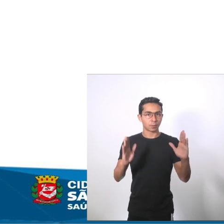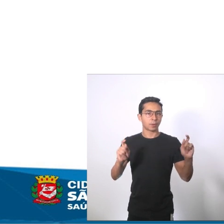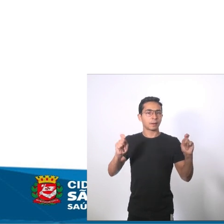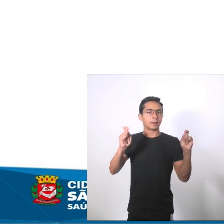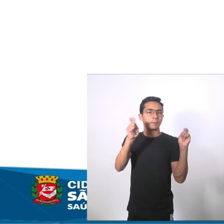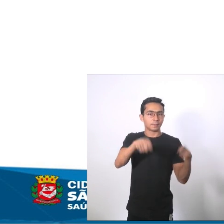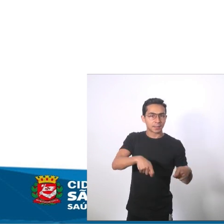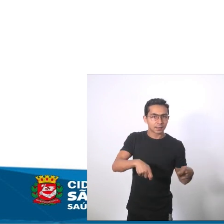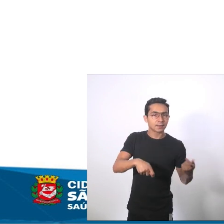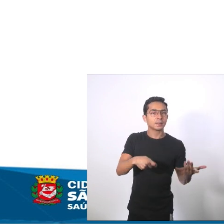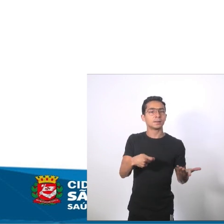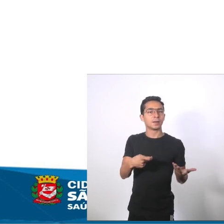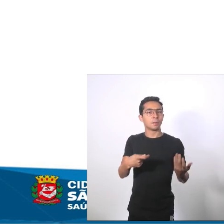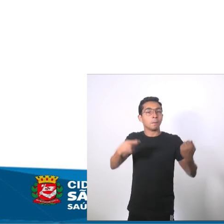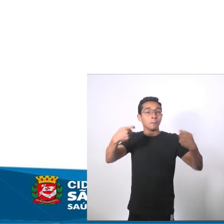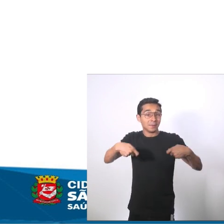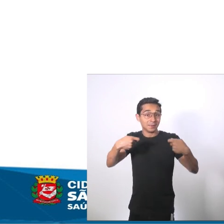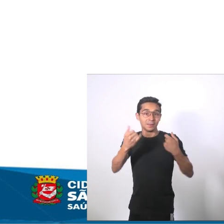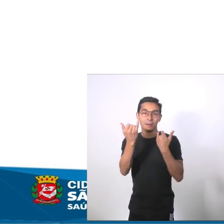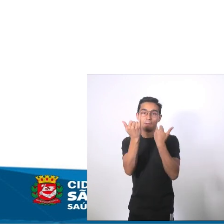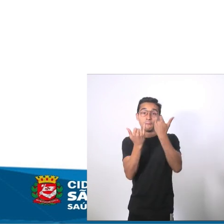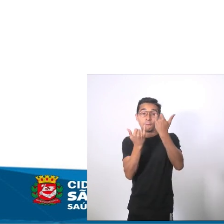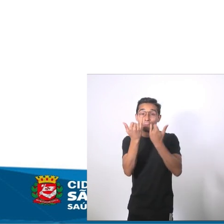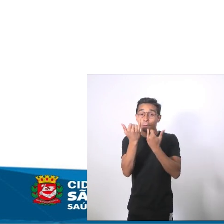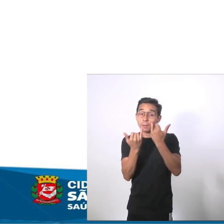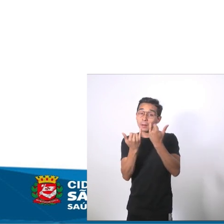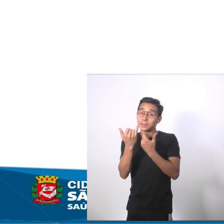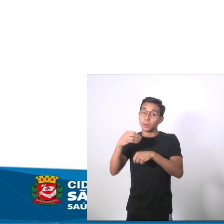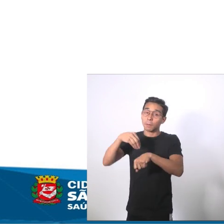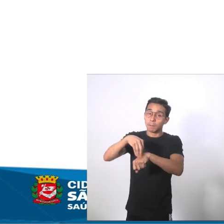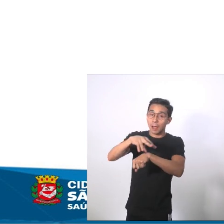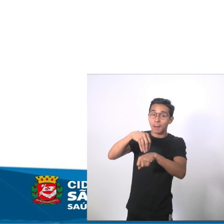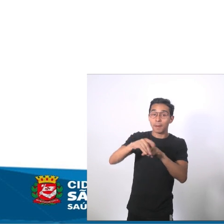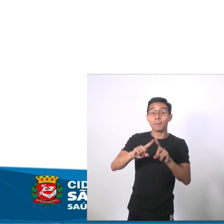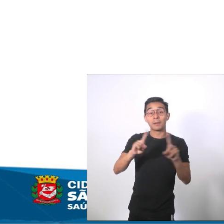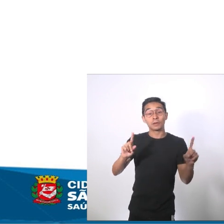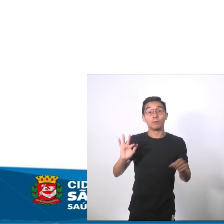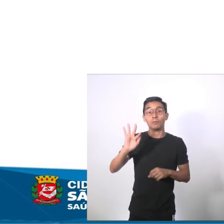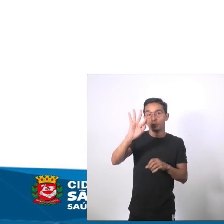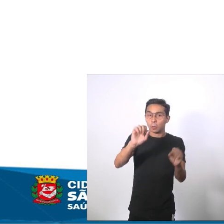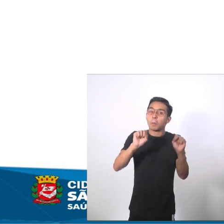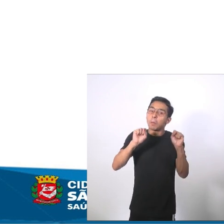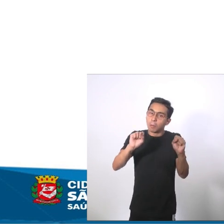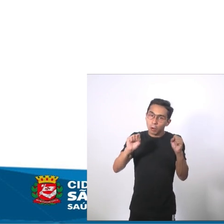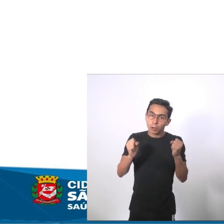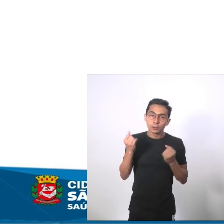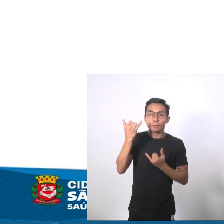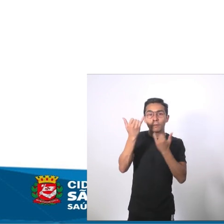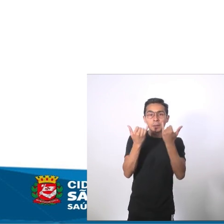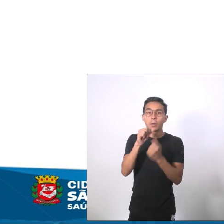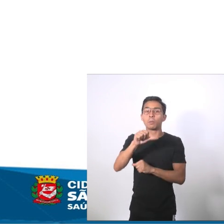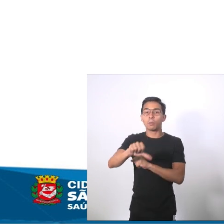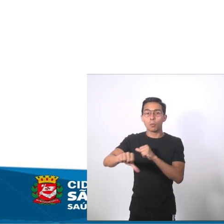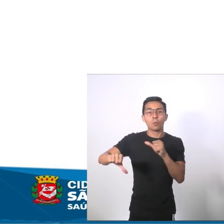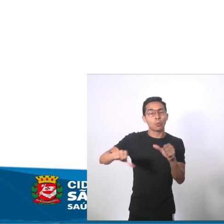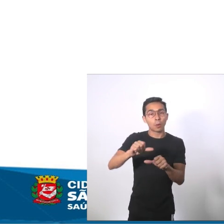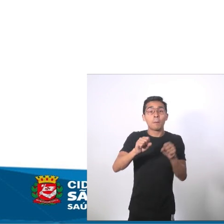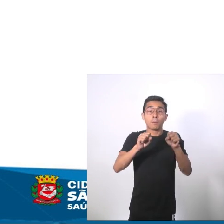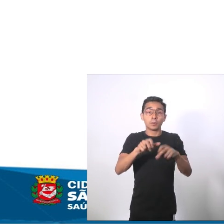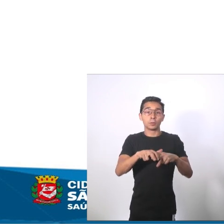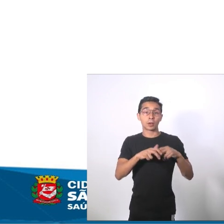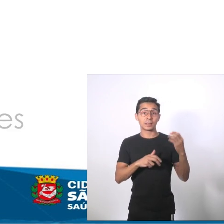algumas informações podem ser mudadas durante aí, novos conhecimentos